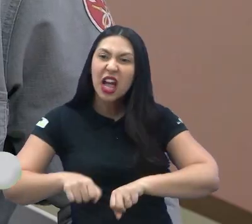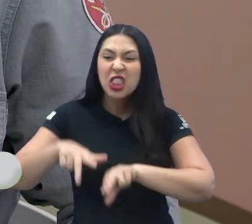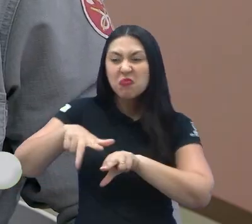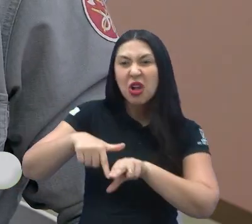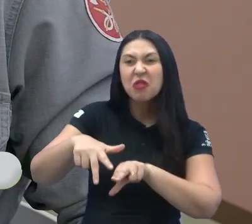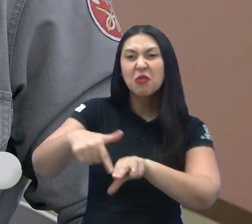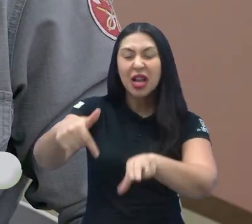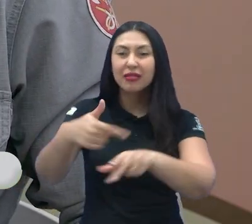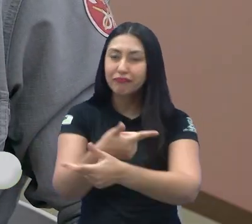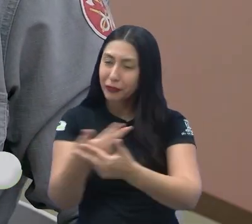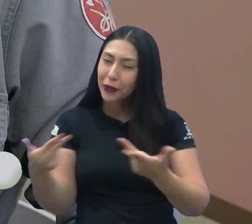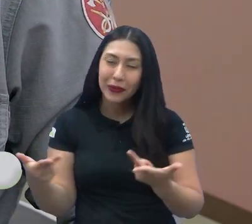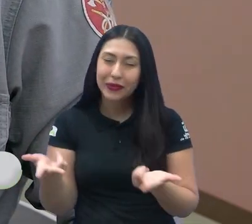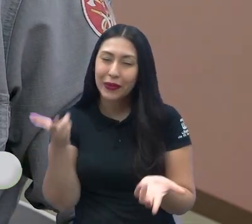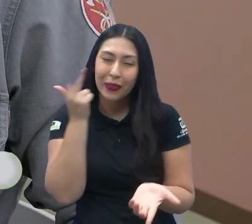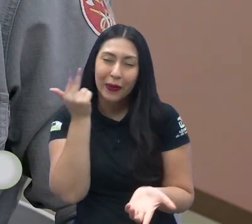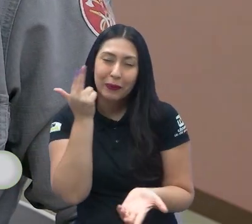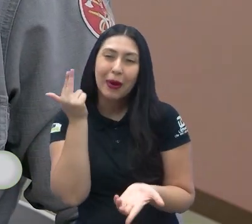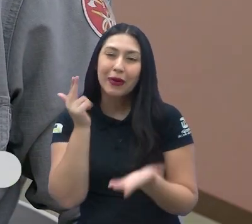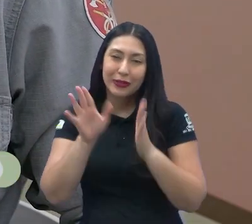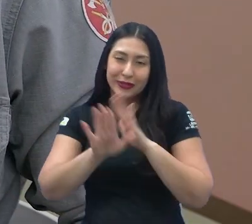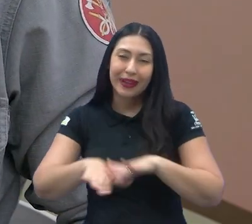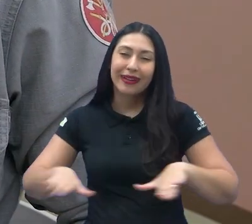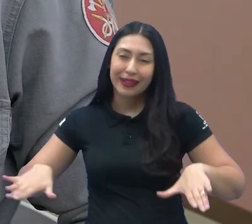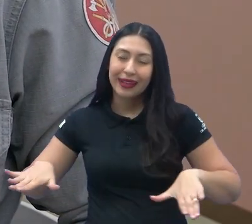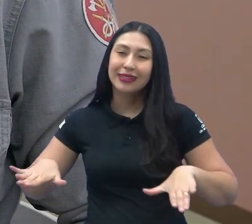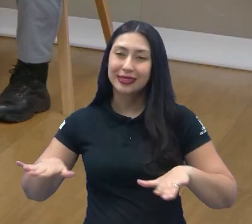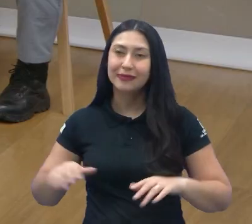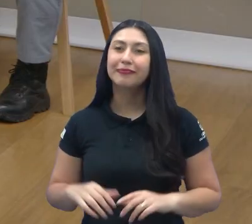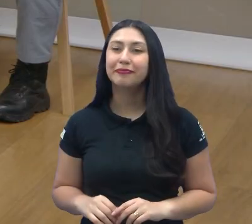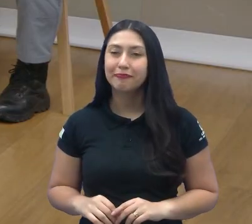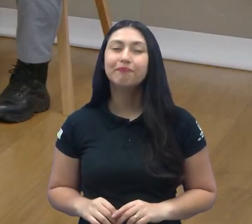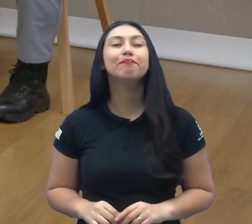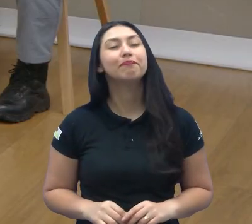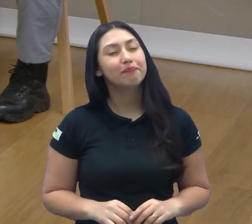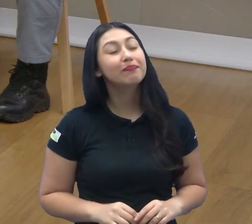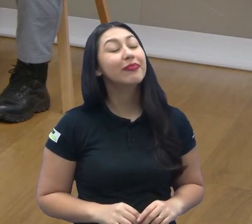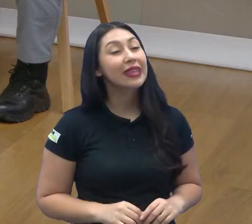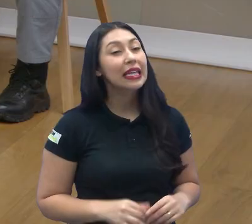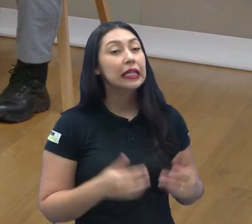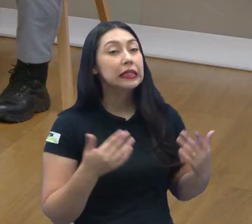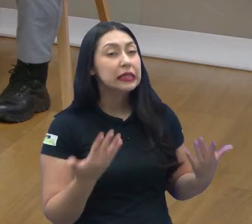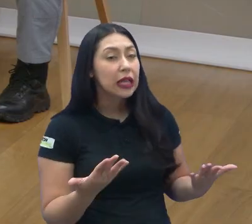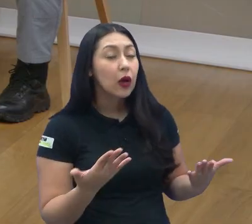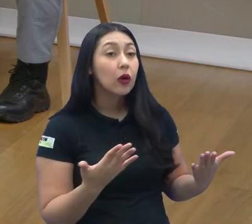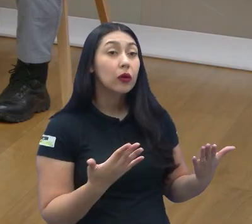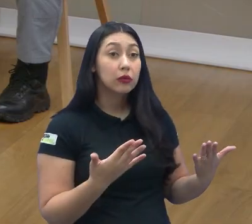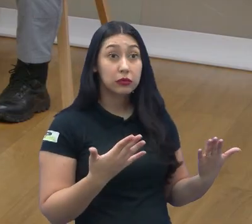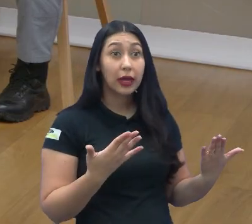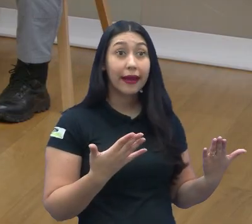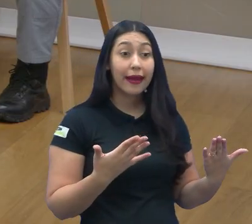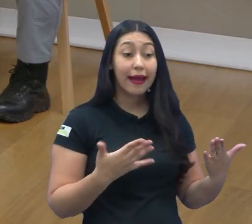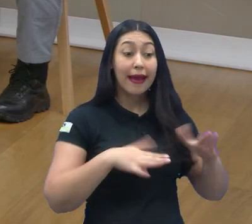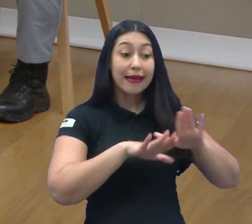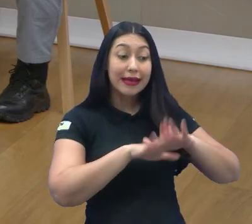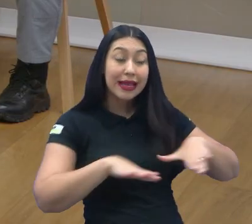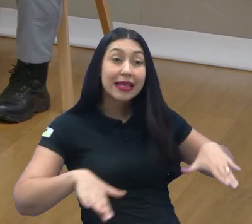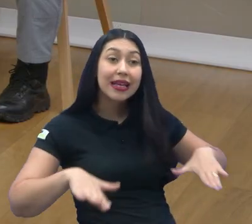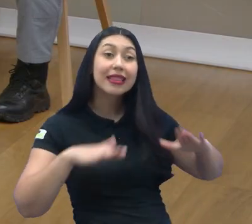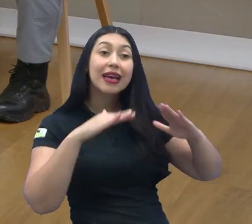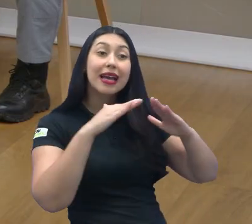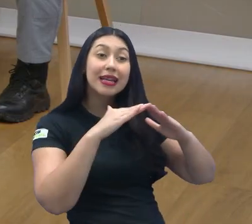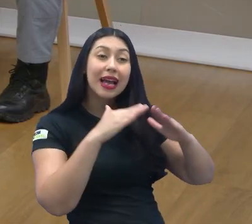brinquedos de criança, tem esses chamados para acidentes com quedas. Tá certo, Tenente. E a casa, criançada em casa, algum